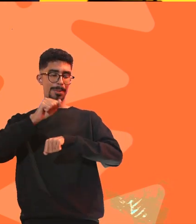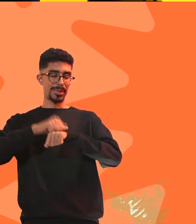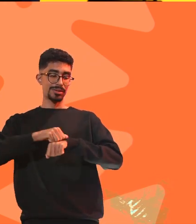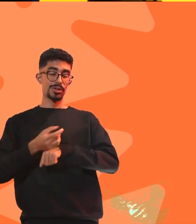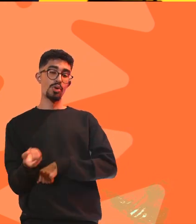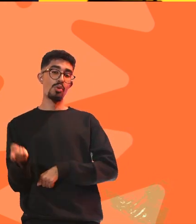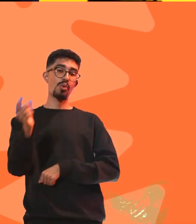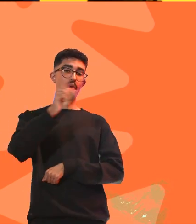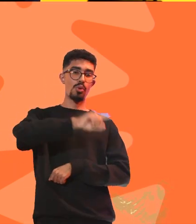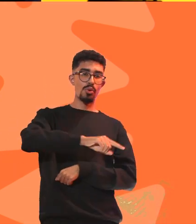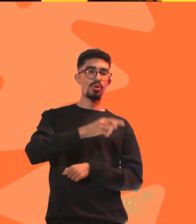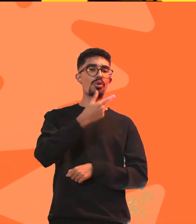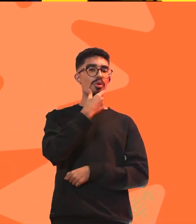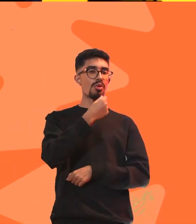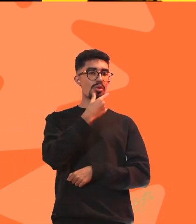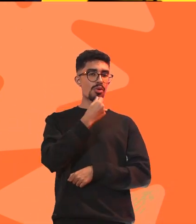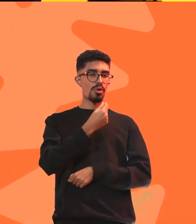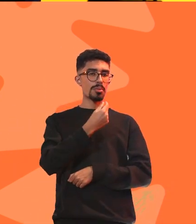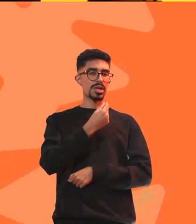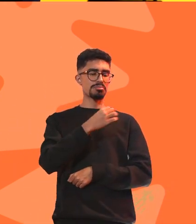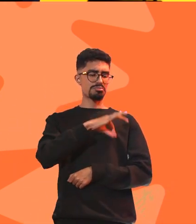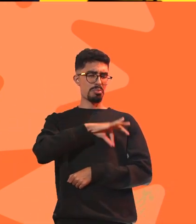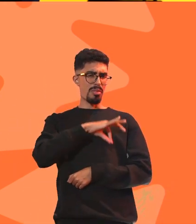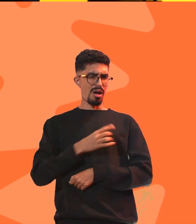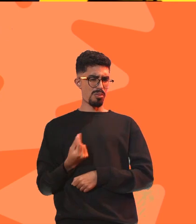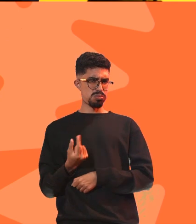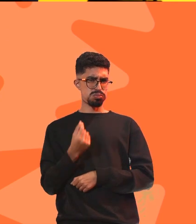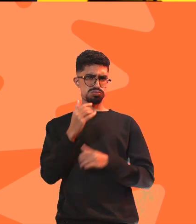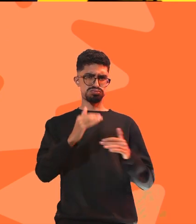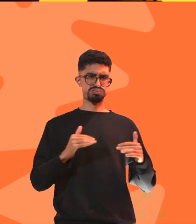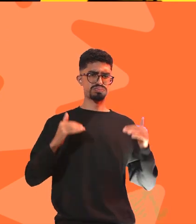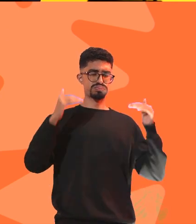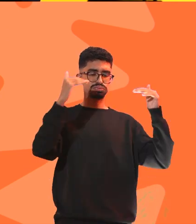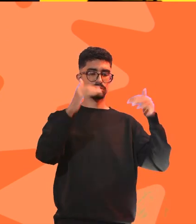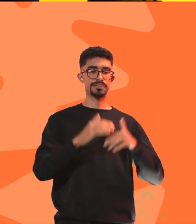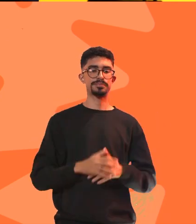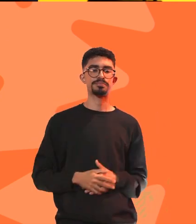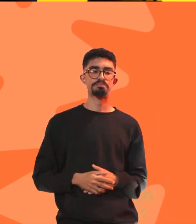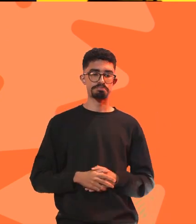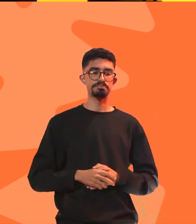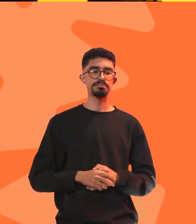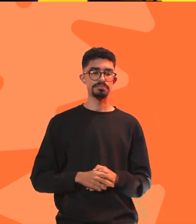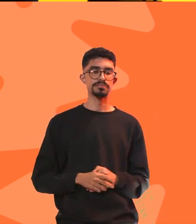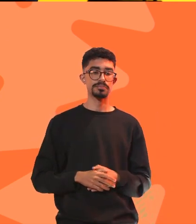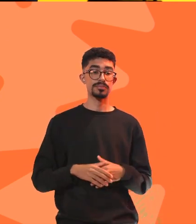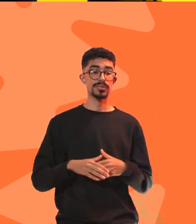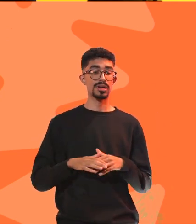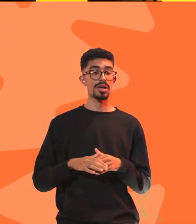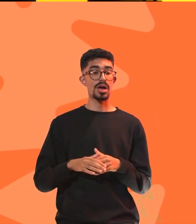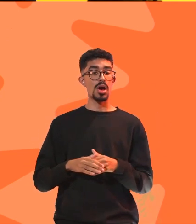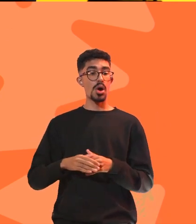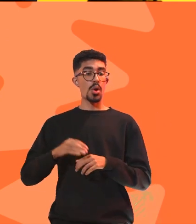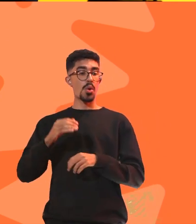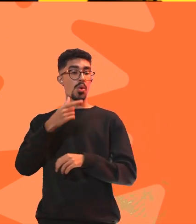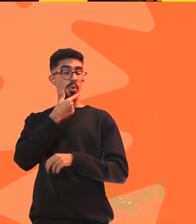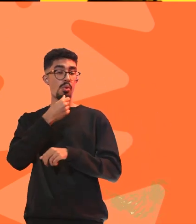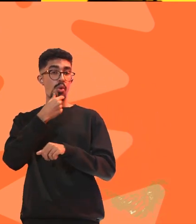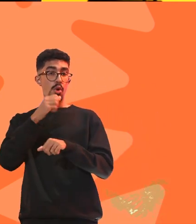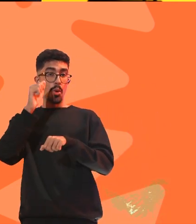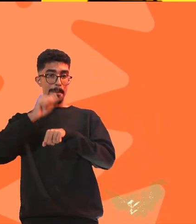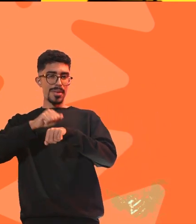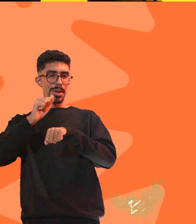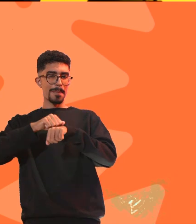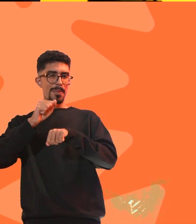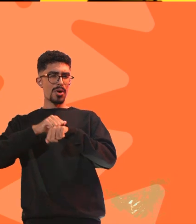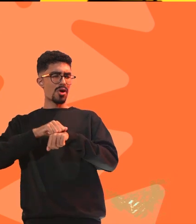Ele a criou e ela cresceu com ele, com seus filhos. Ela comia junto dele, bebia do seu copo e até dormia em seus braços. Era como uma filha para ele. Certo dia, um